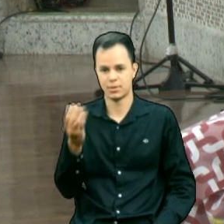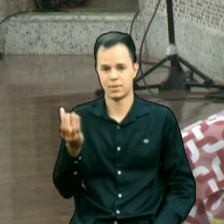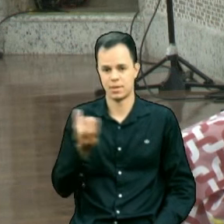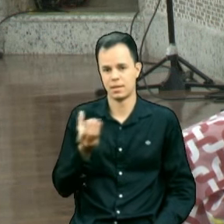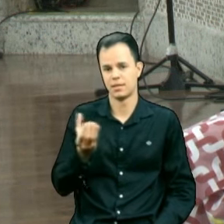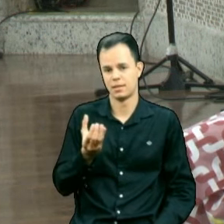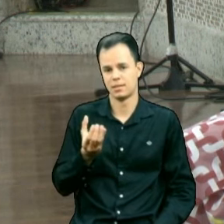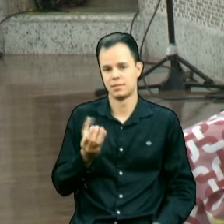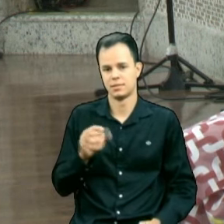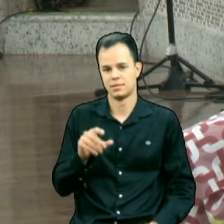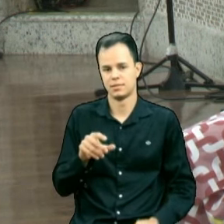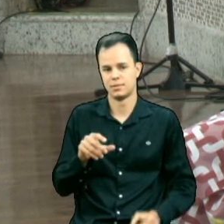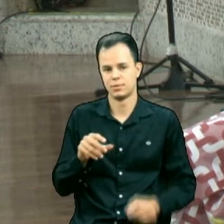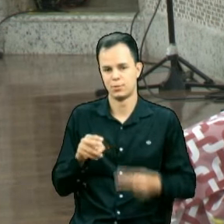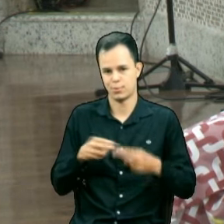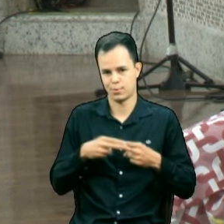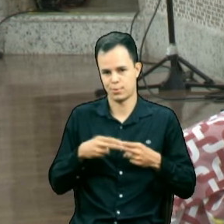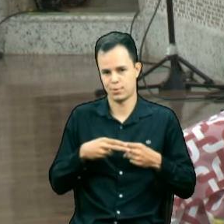é o diabo né